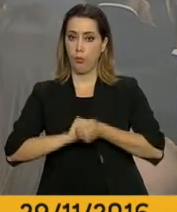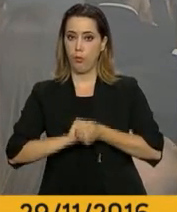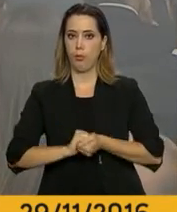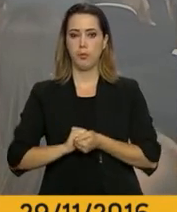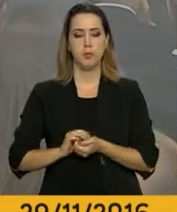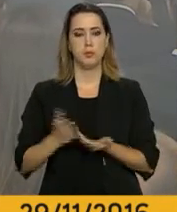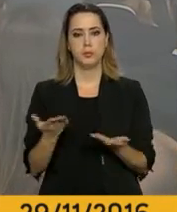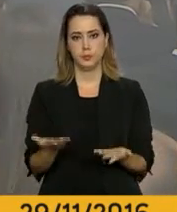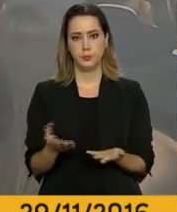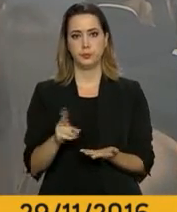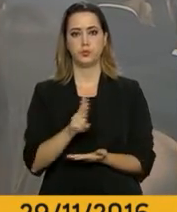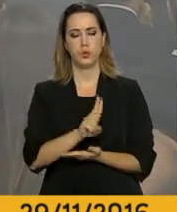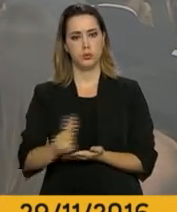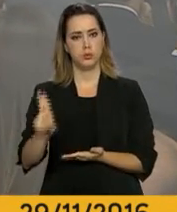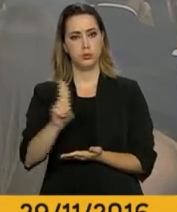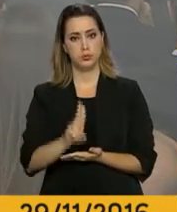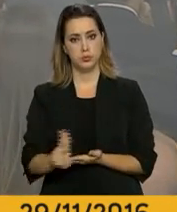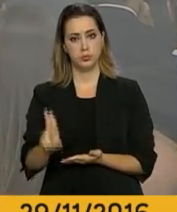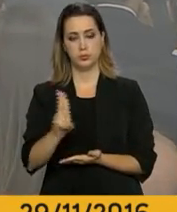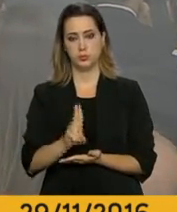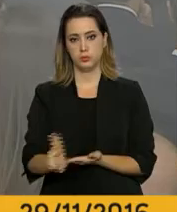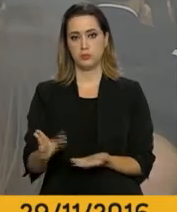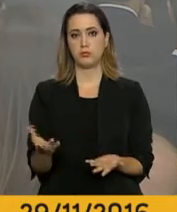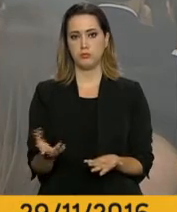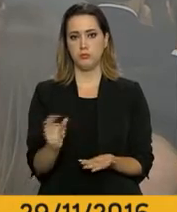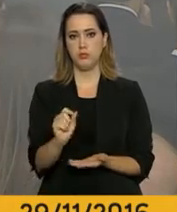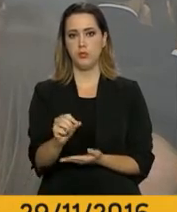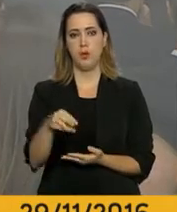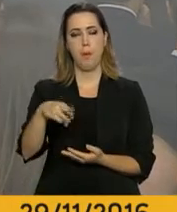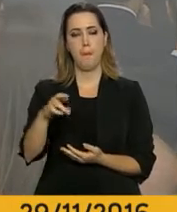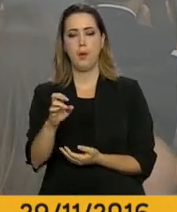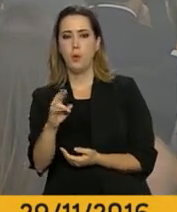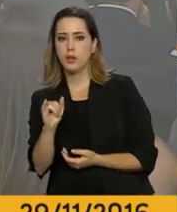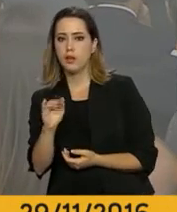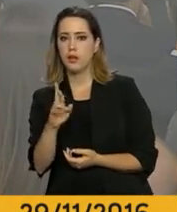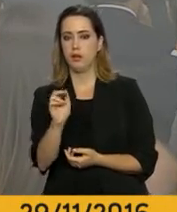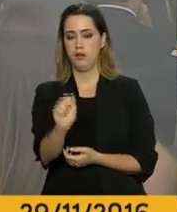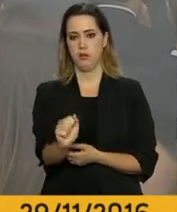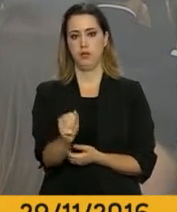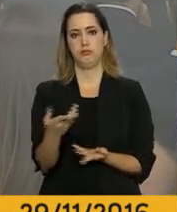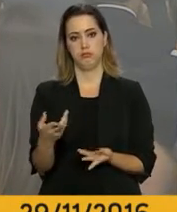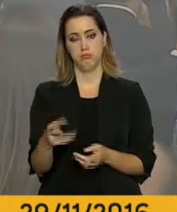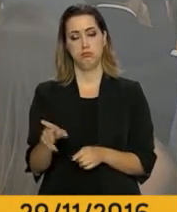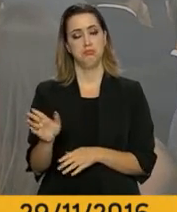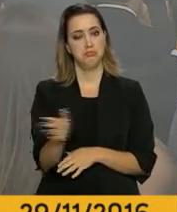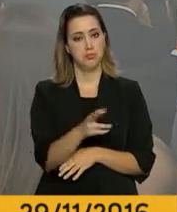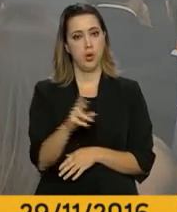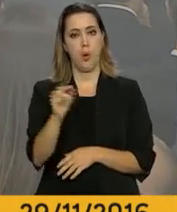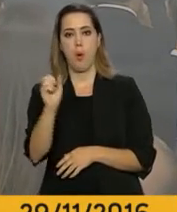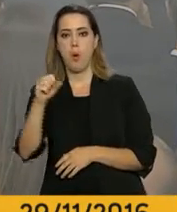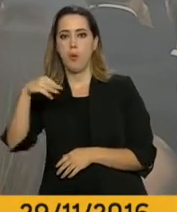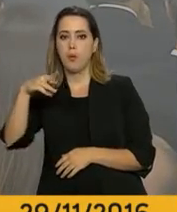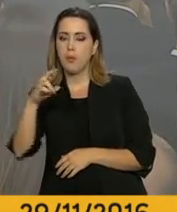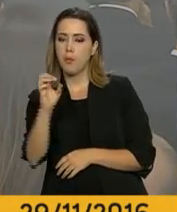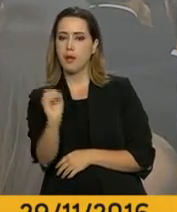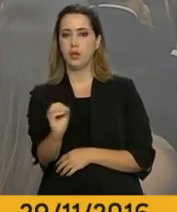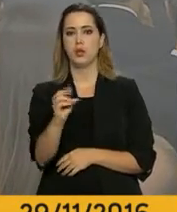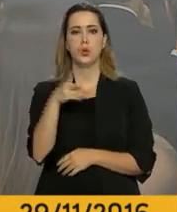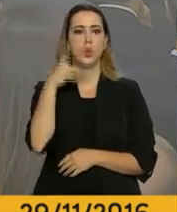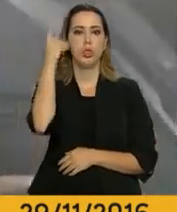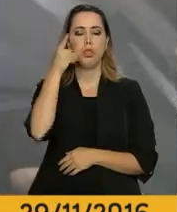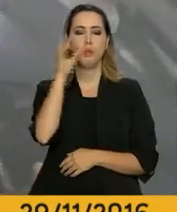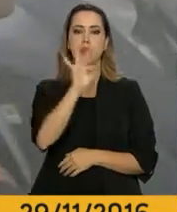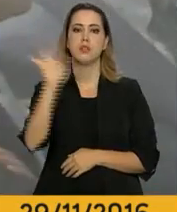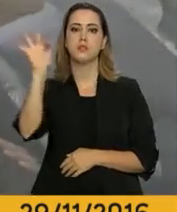jardim geral sérgio godoy moreira franco romero jucá os deputados federais é caseiro e